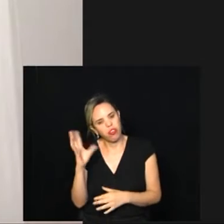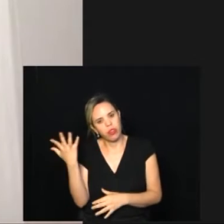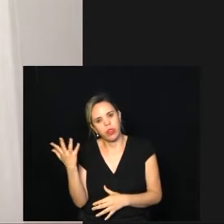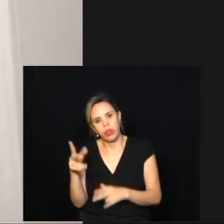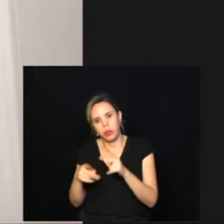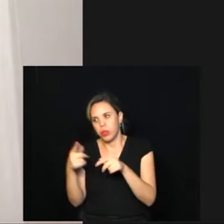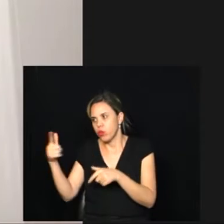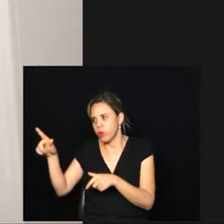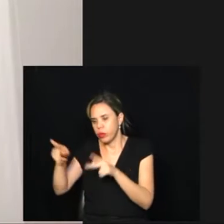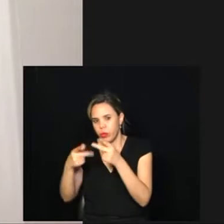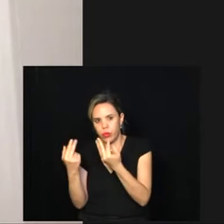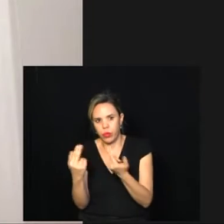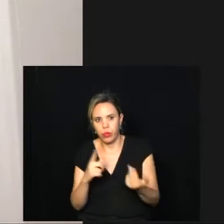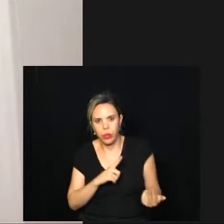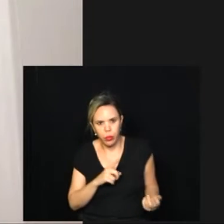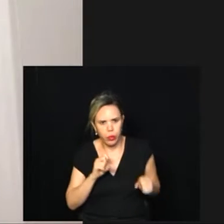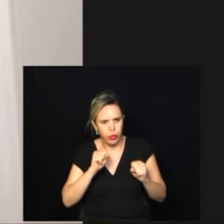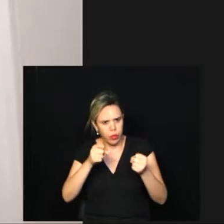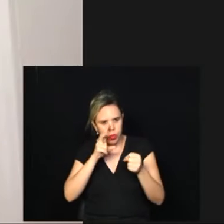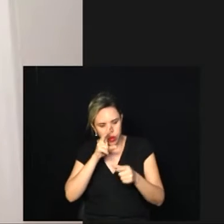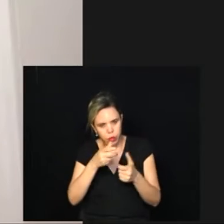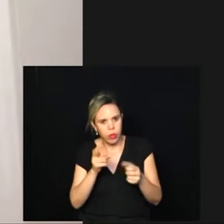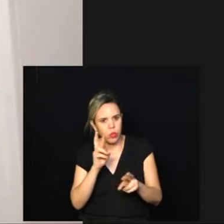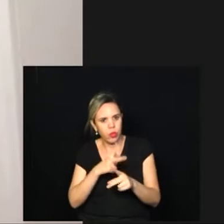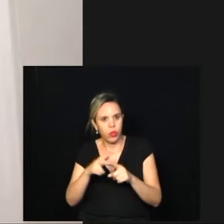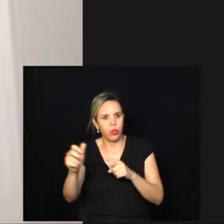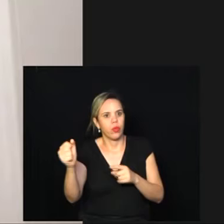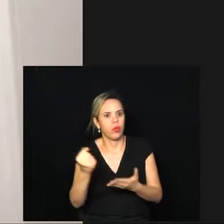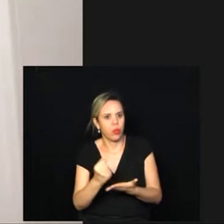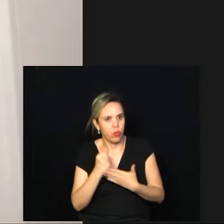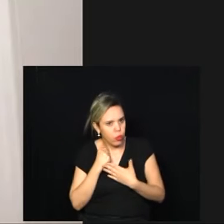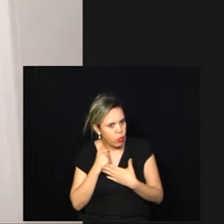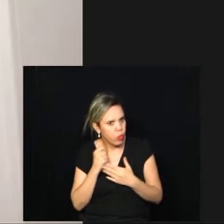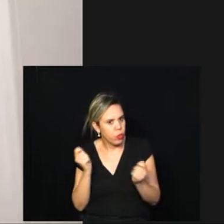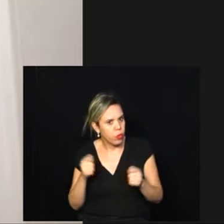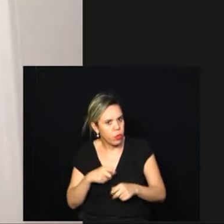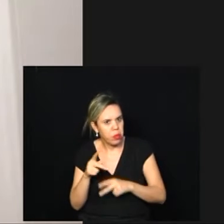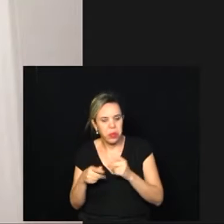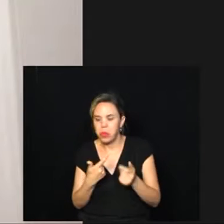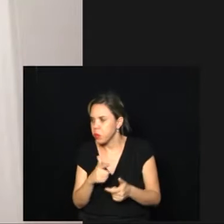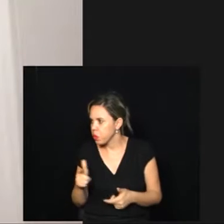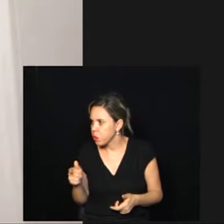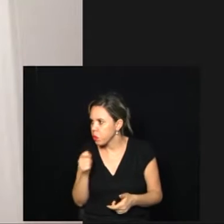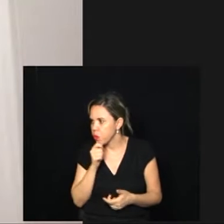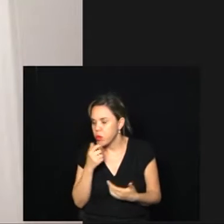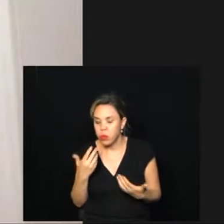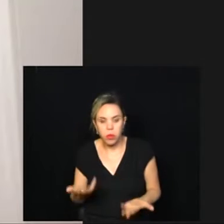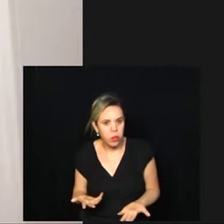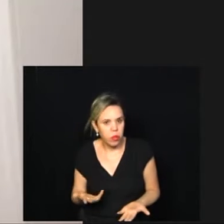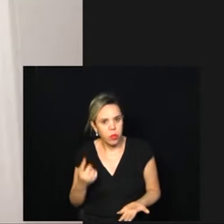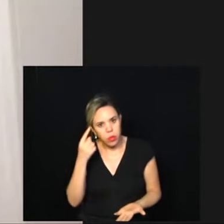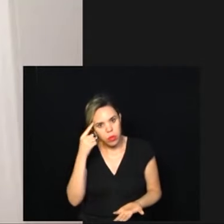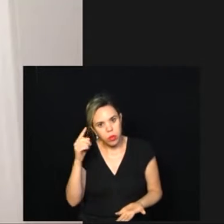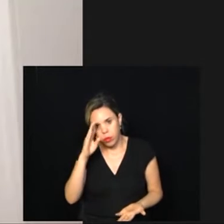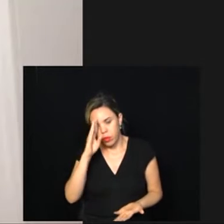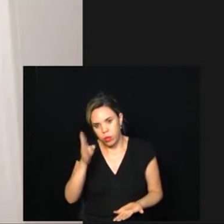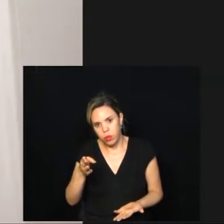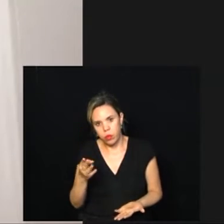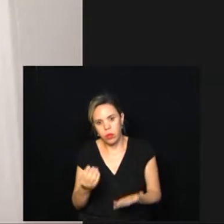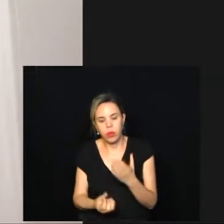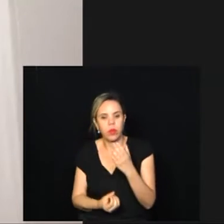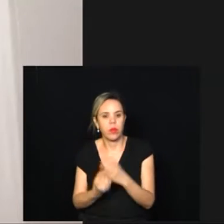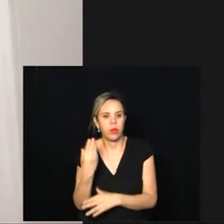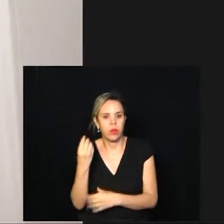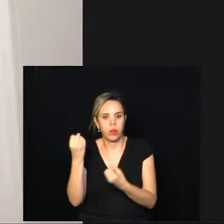outras pessoas. Eu tive força para poder superar e tive ajuda, mas pode ser que muita gente não tenha. Então, a ideia principal surgiu